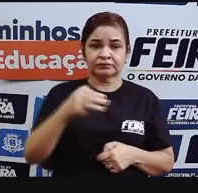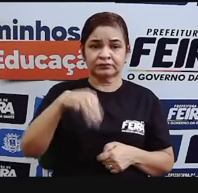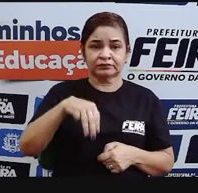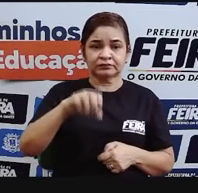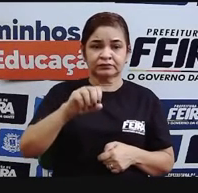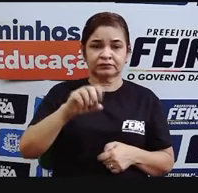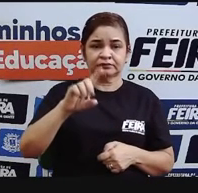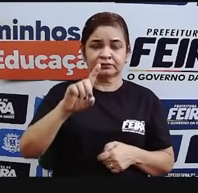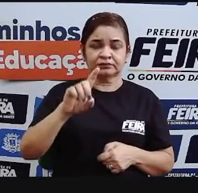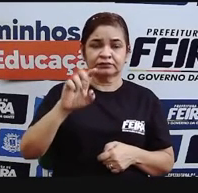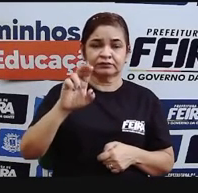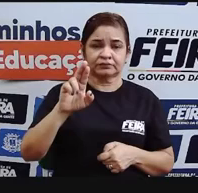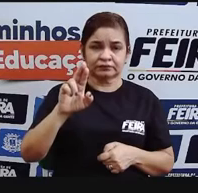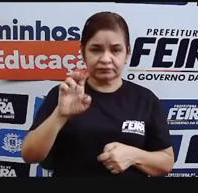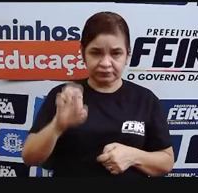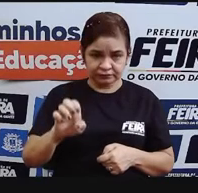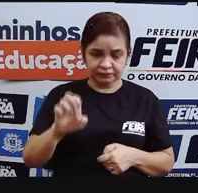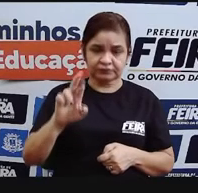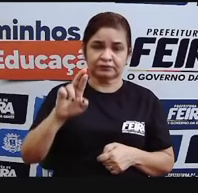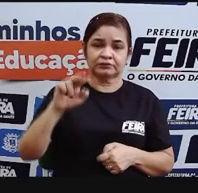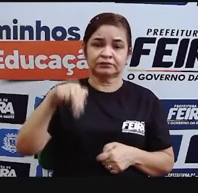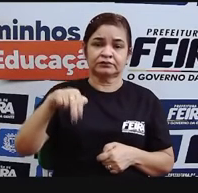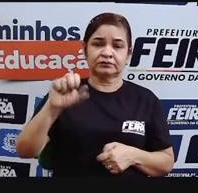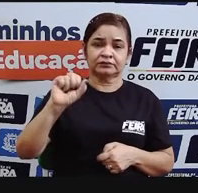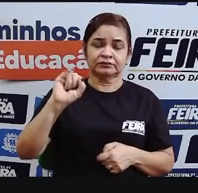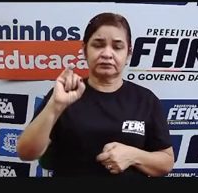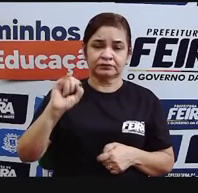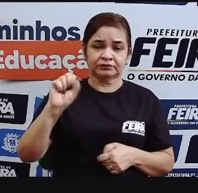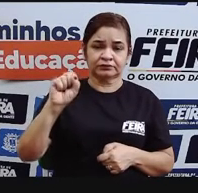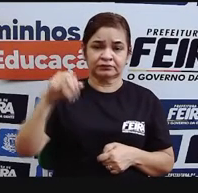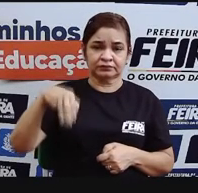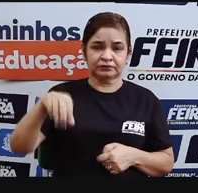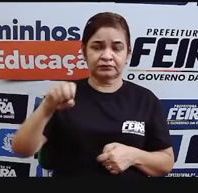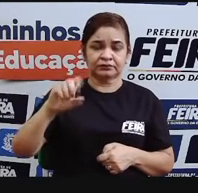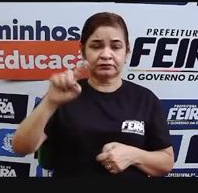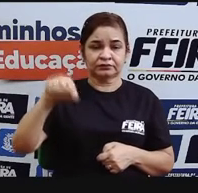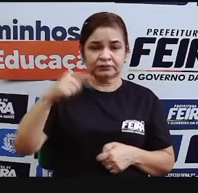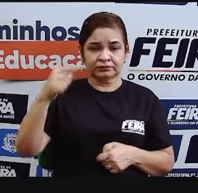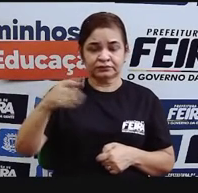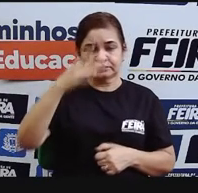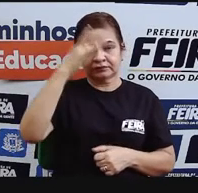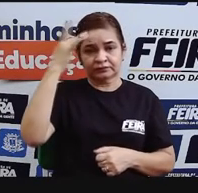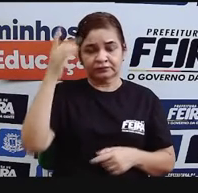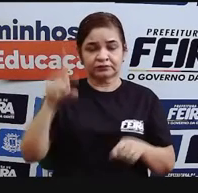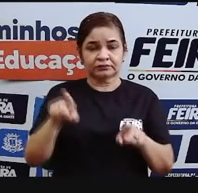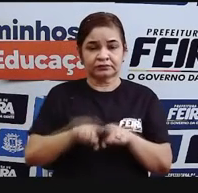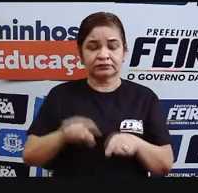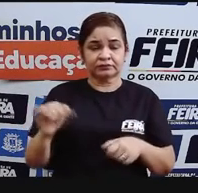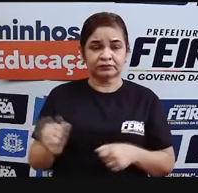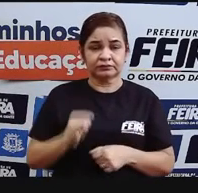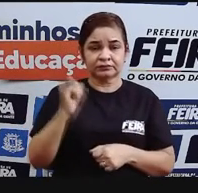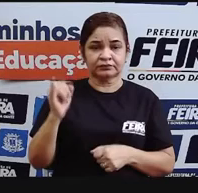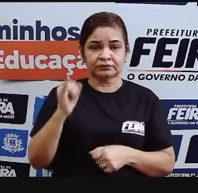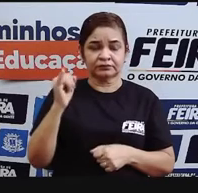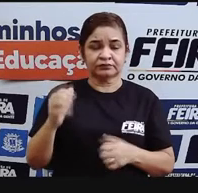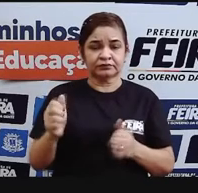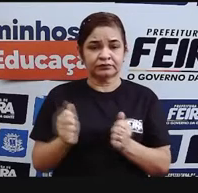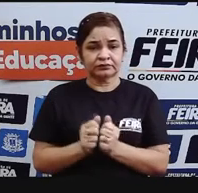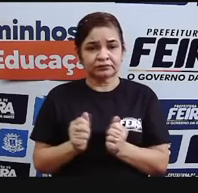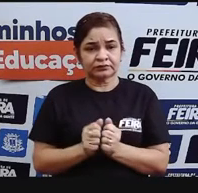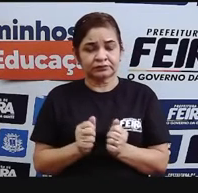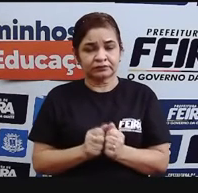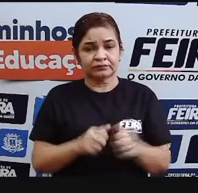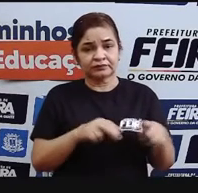à frente, junto com outros artistas e outros intelectuais no Brasil, e fizeram uma semana de